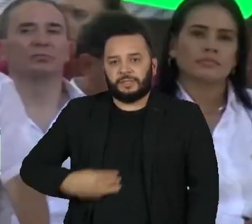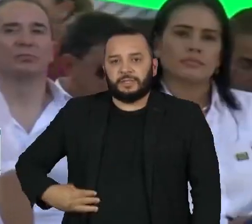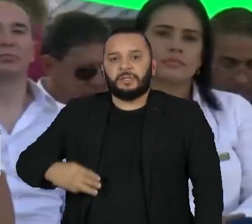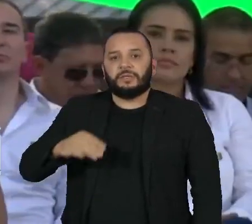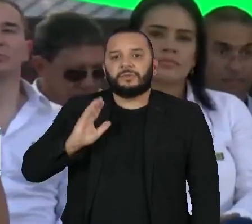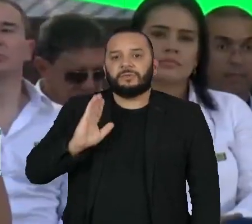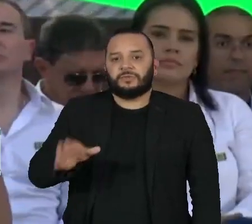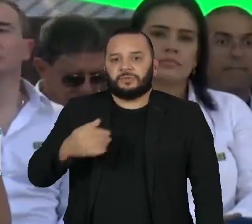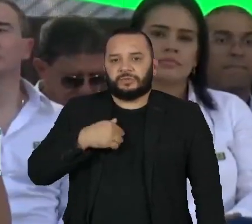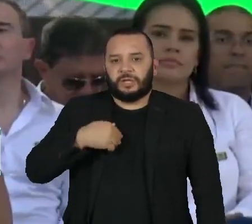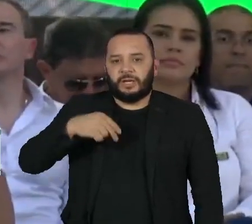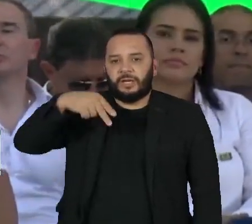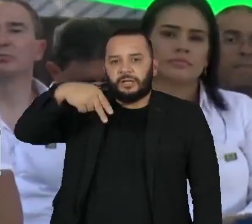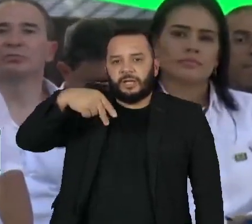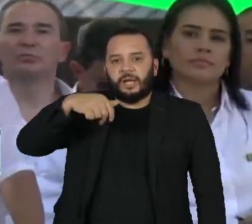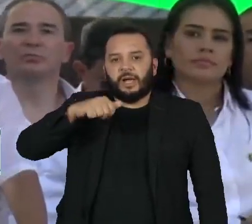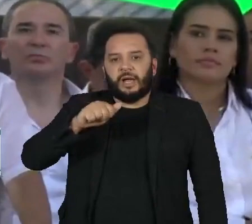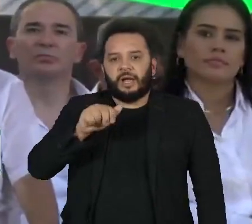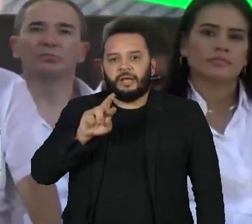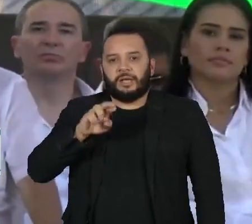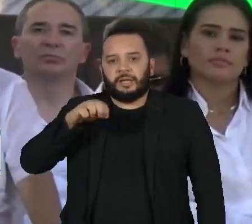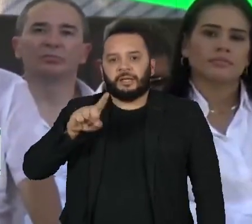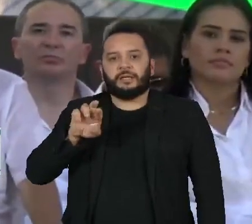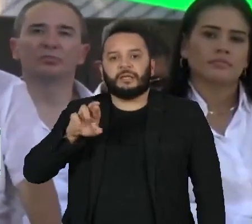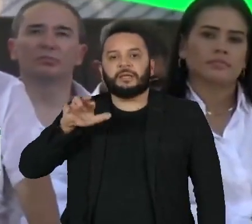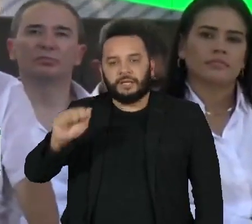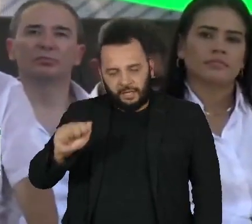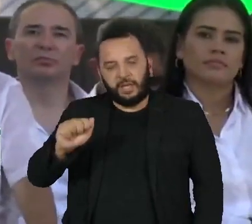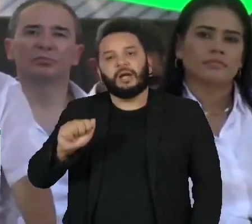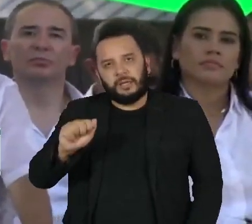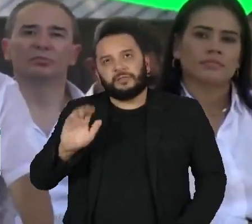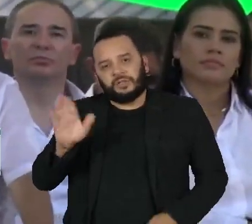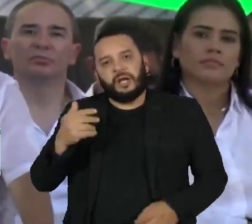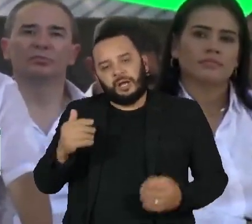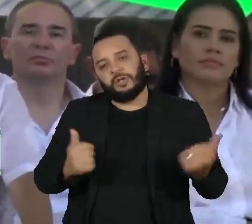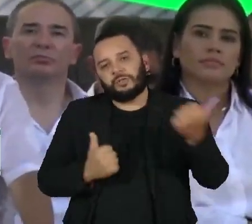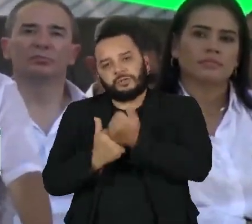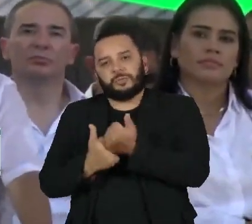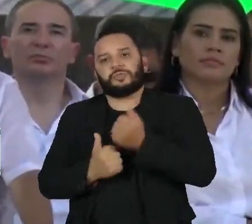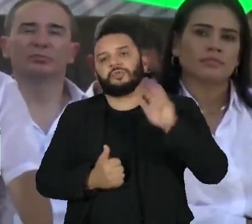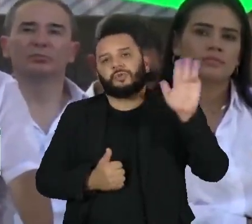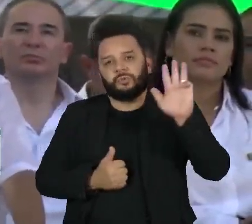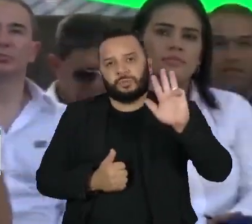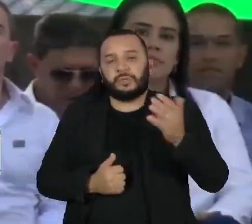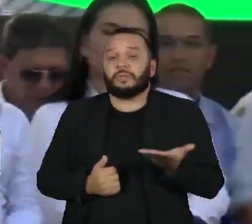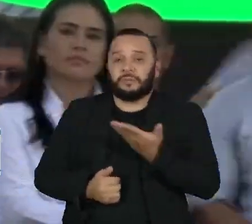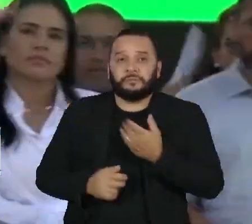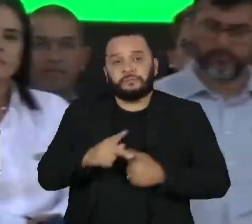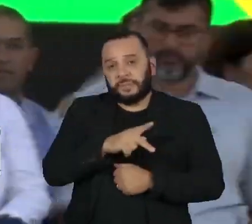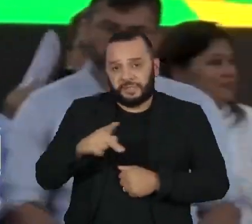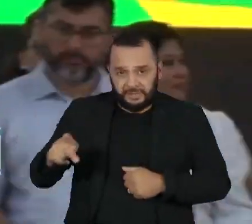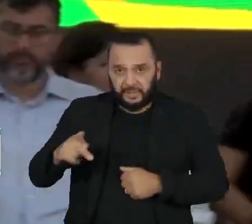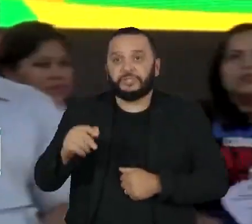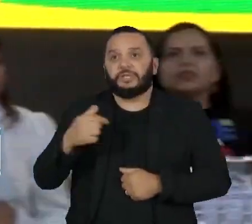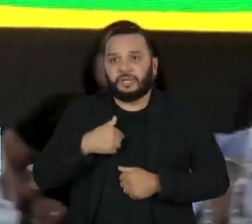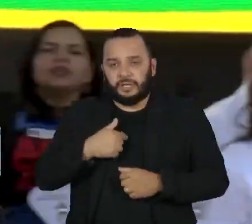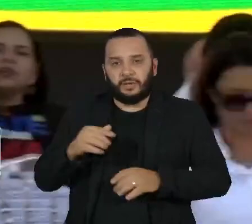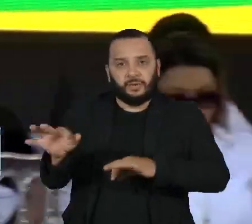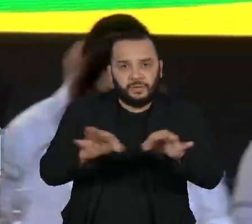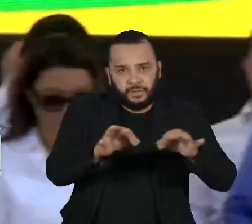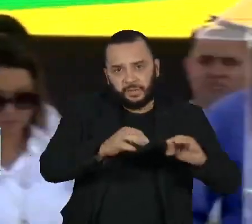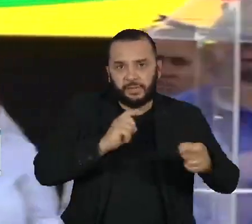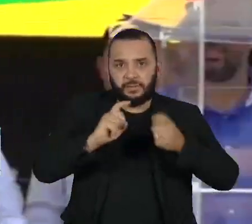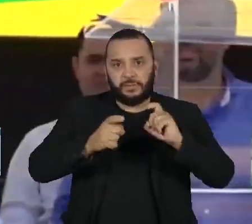e fica no cargo até o final do ano que vem como presidente do G20 o Brasil vai coordenar reuniões